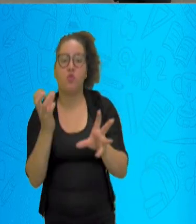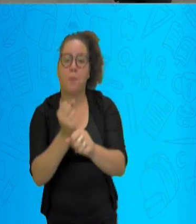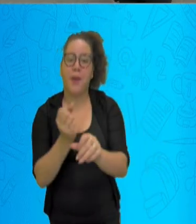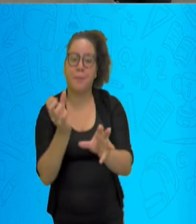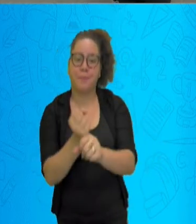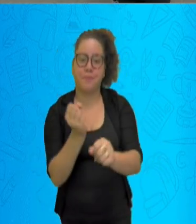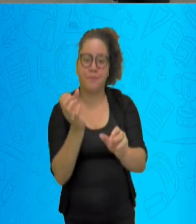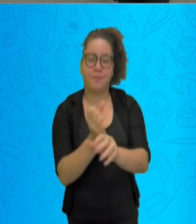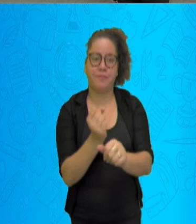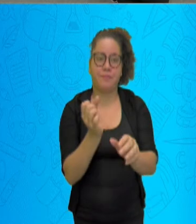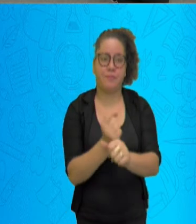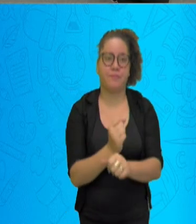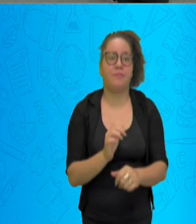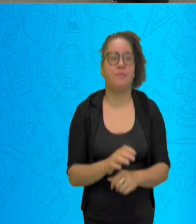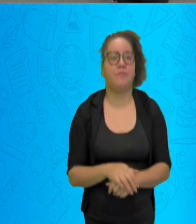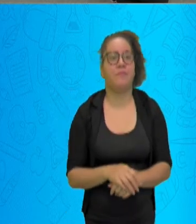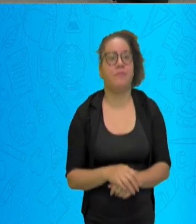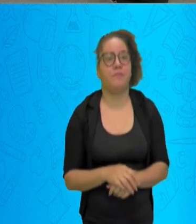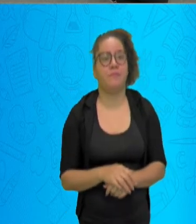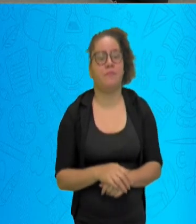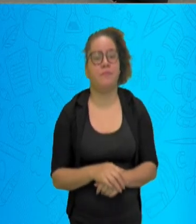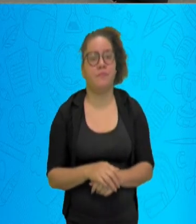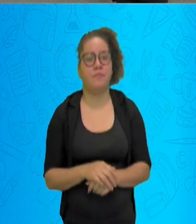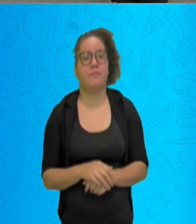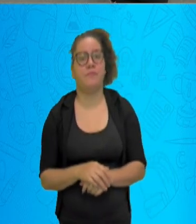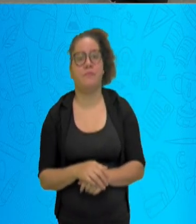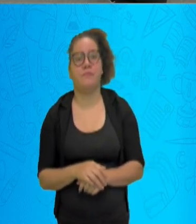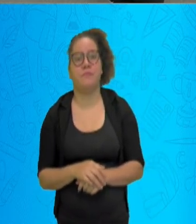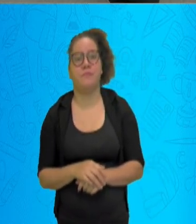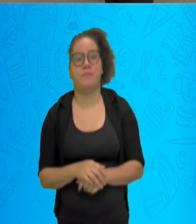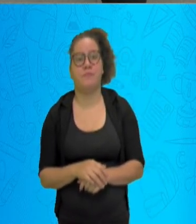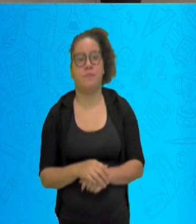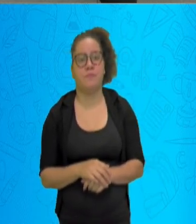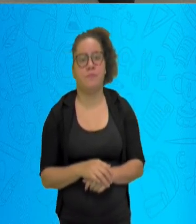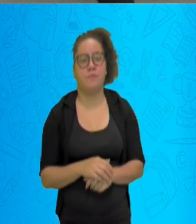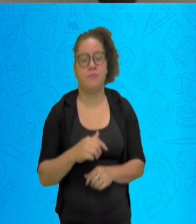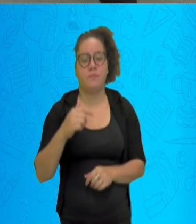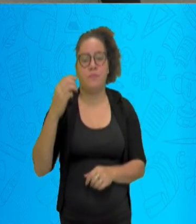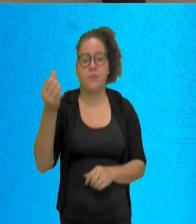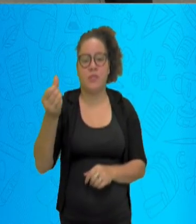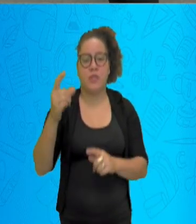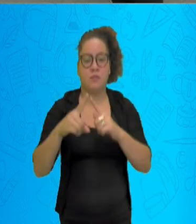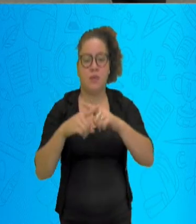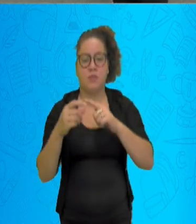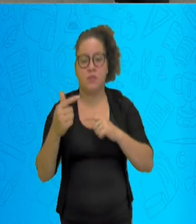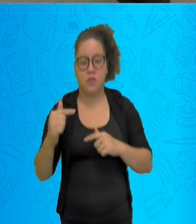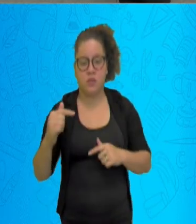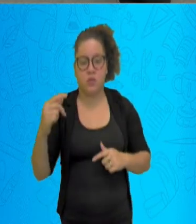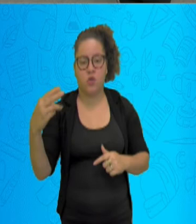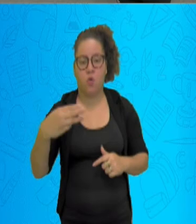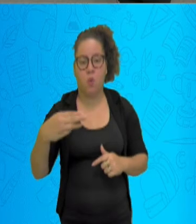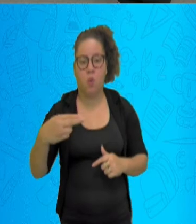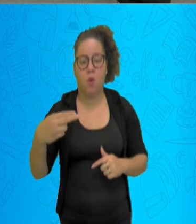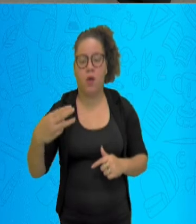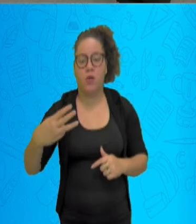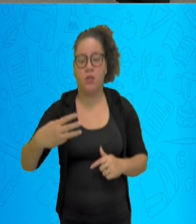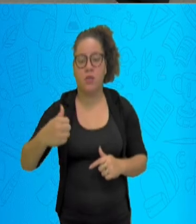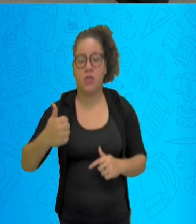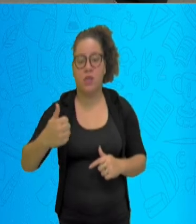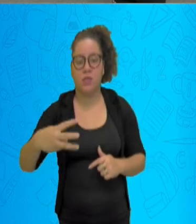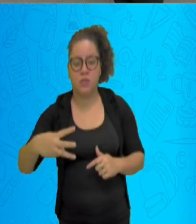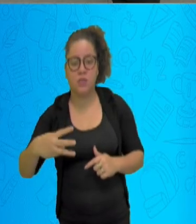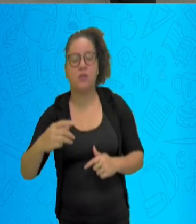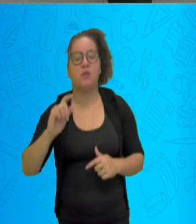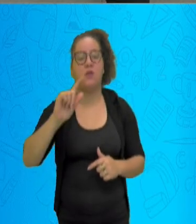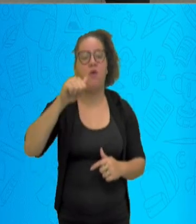olha. 16 mais 17. 7, 6 mais 7, 13, vai 1.